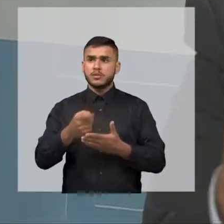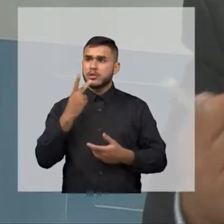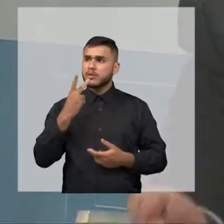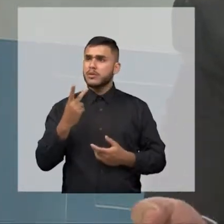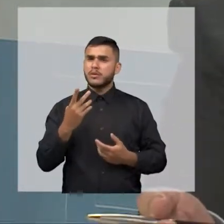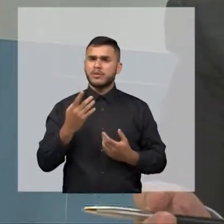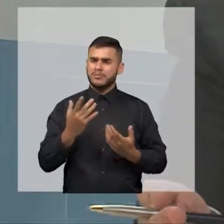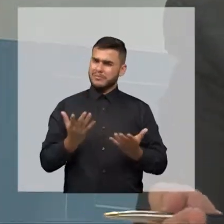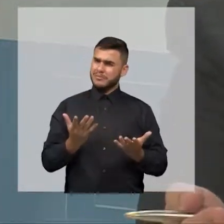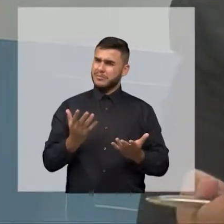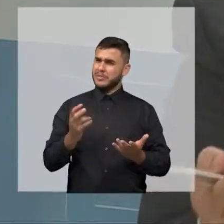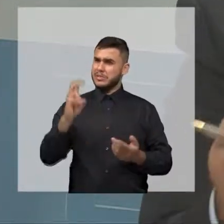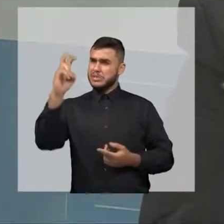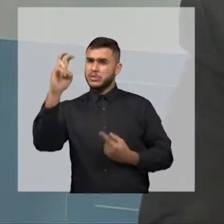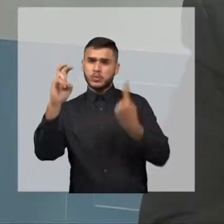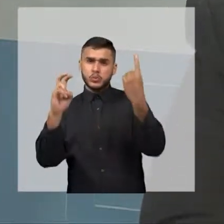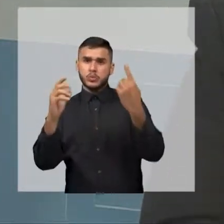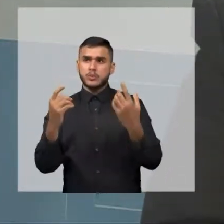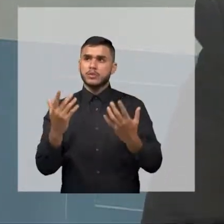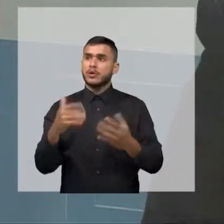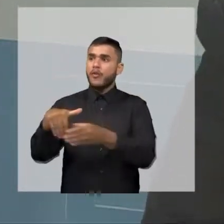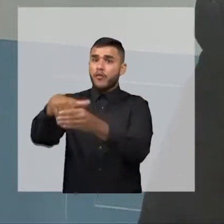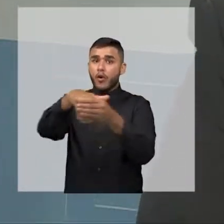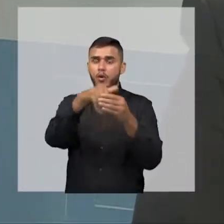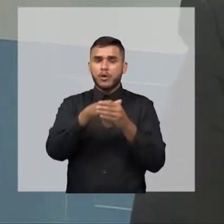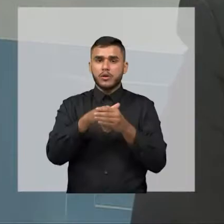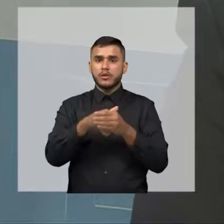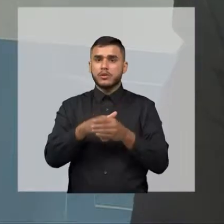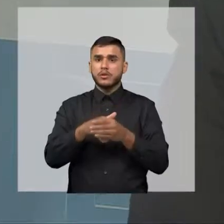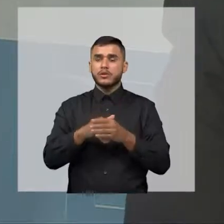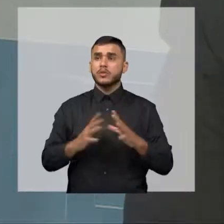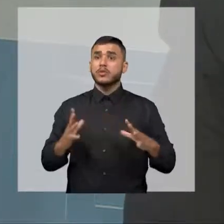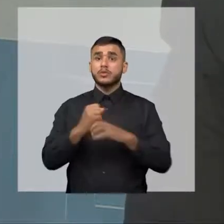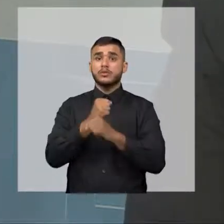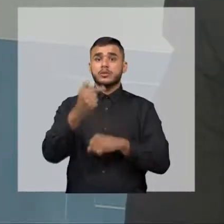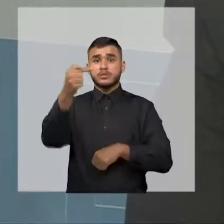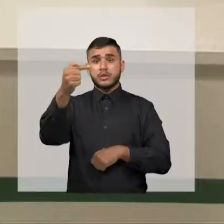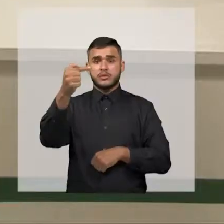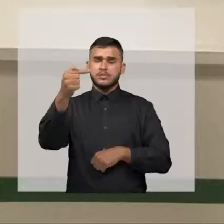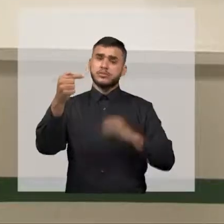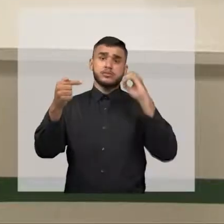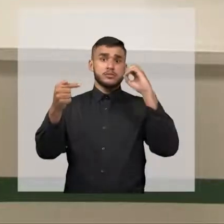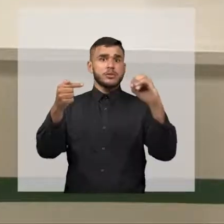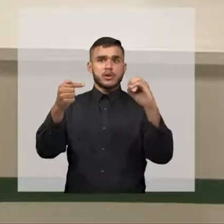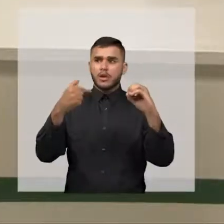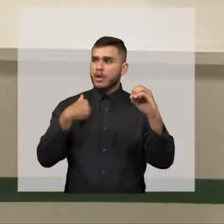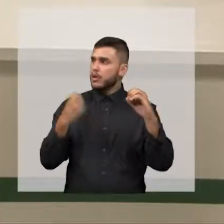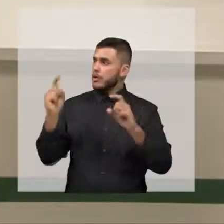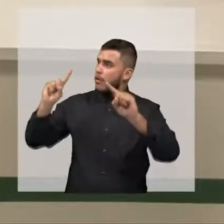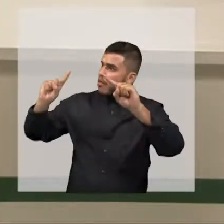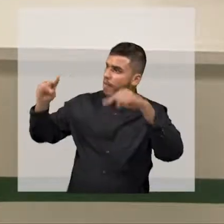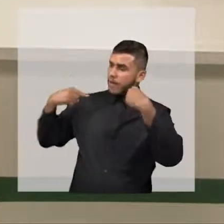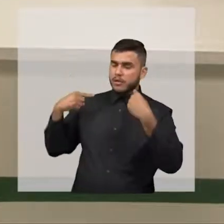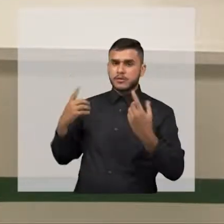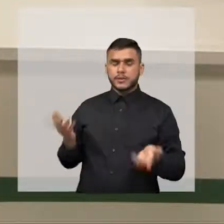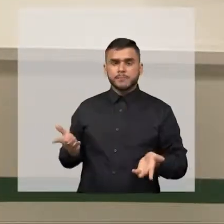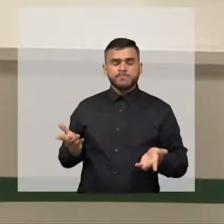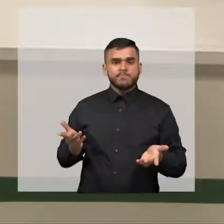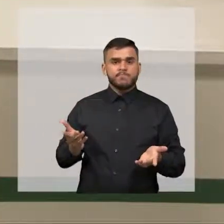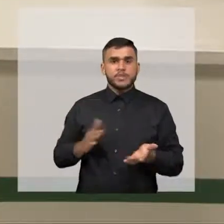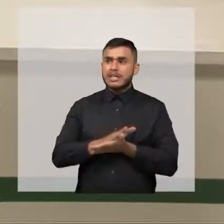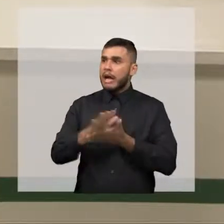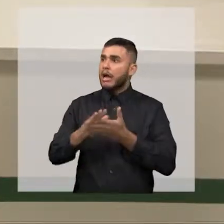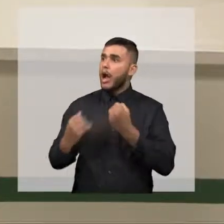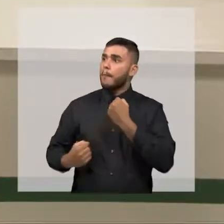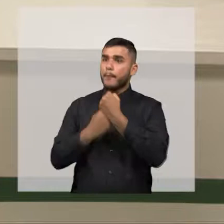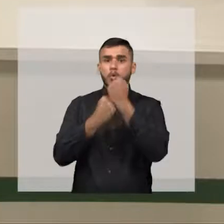né? 4-3, Sim. mais 7-0. 7-0. Eu acho que eu fui prejudicada pelo nome, né? Enfim. Mas Aí a senhora